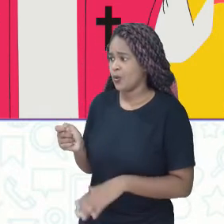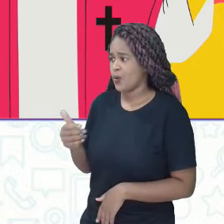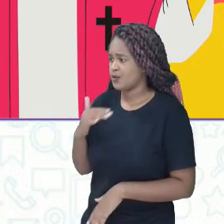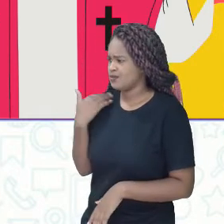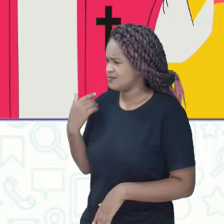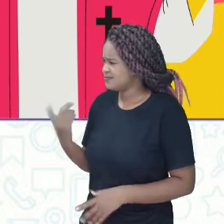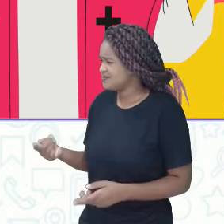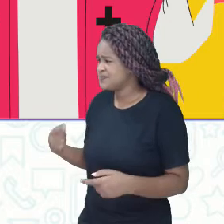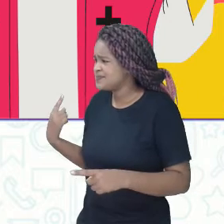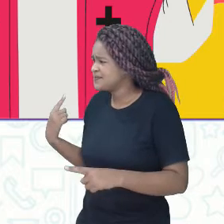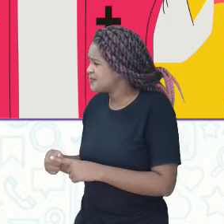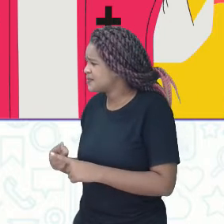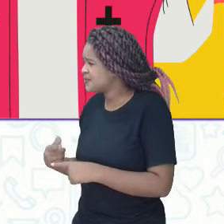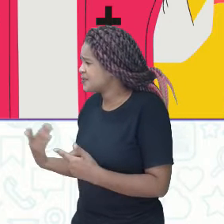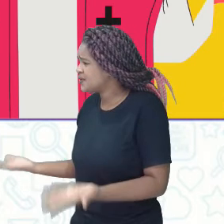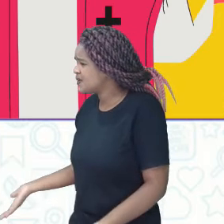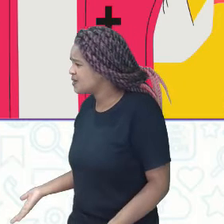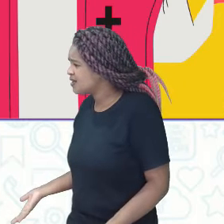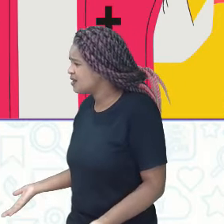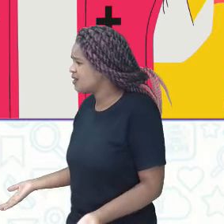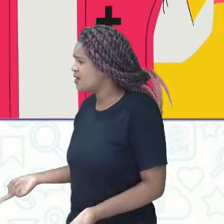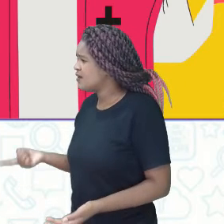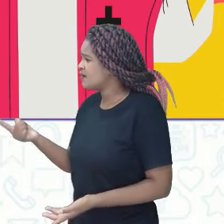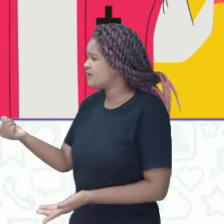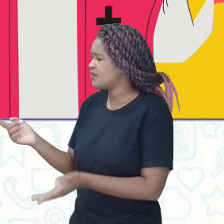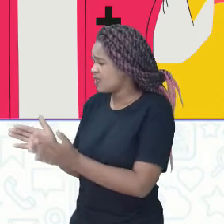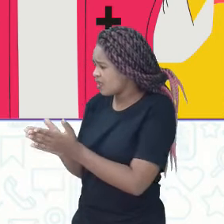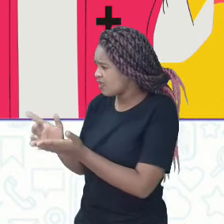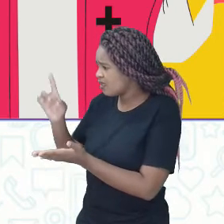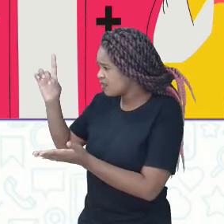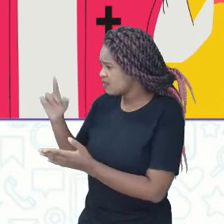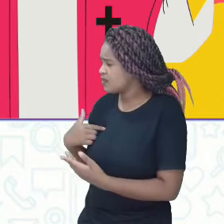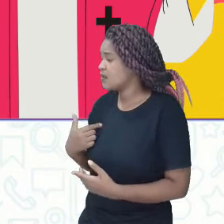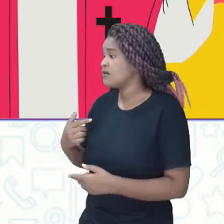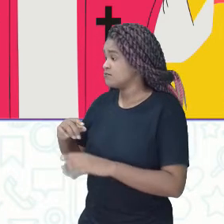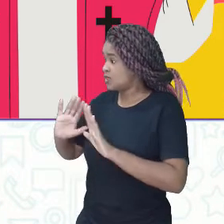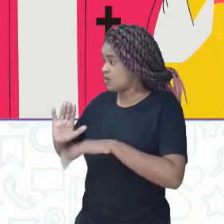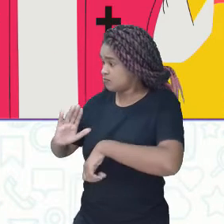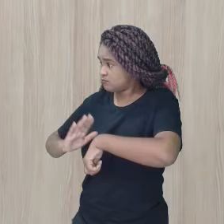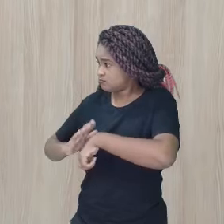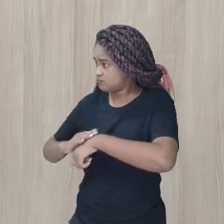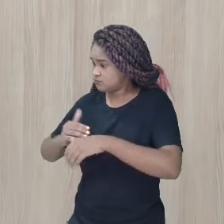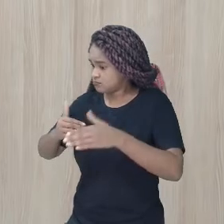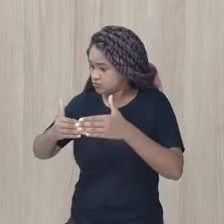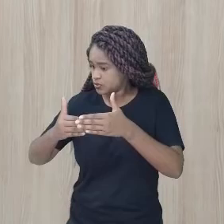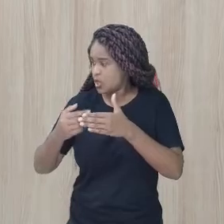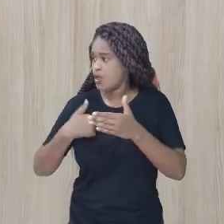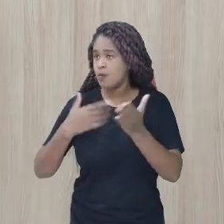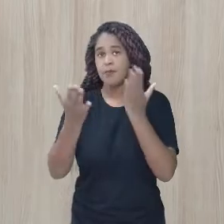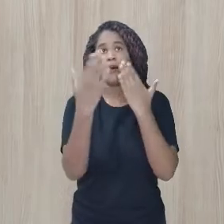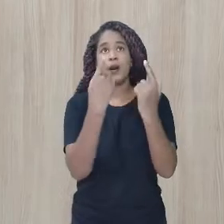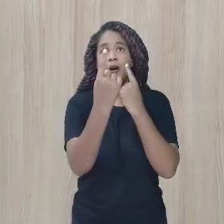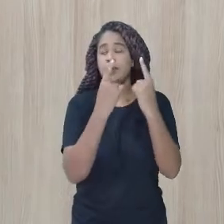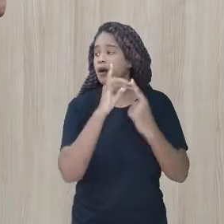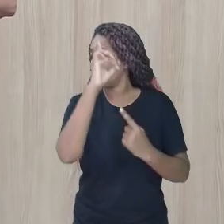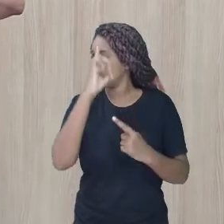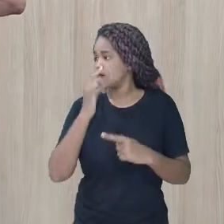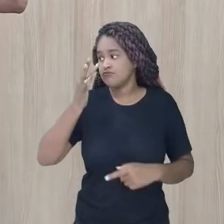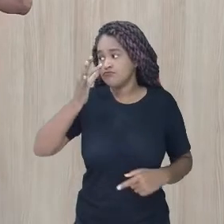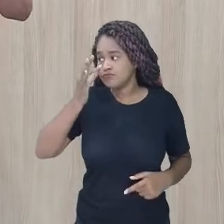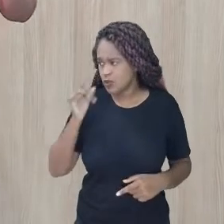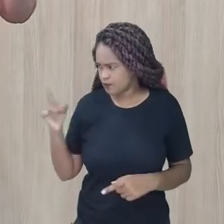padre. Daqui a pouco vou falar com ele pessoalmente. Algum recado? Então, assim, essa pessoa estava